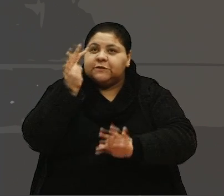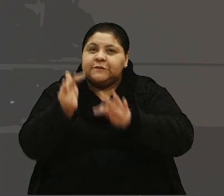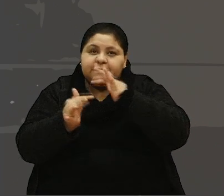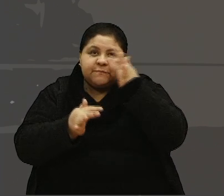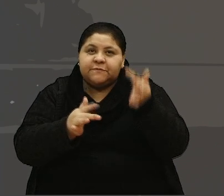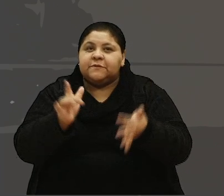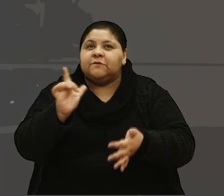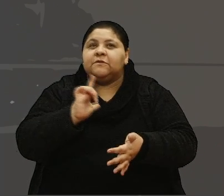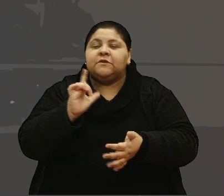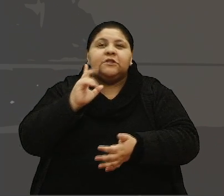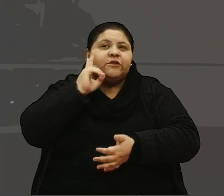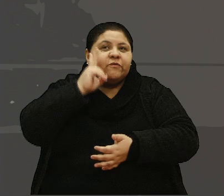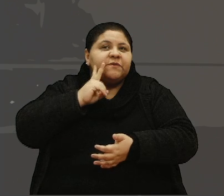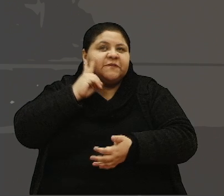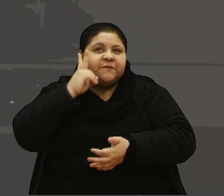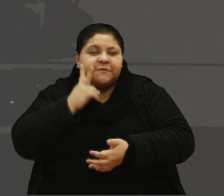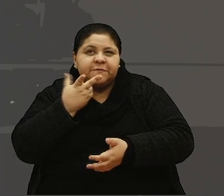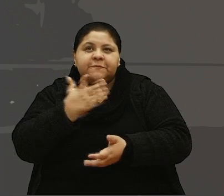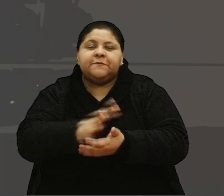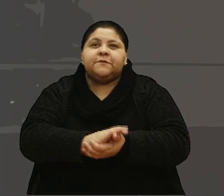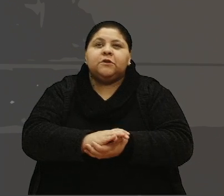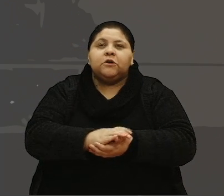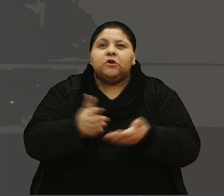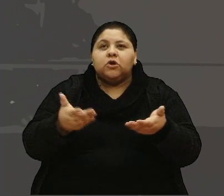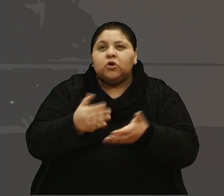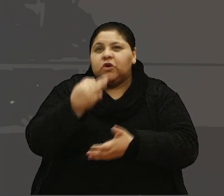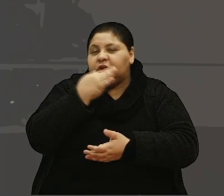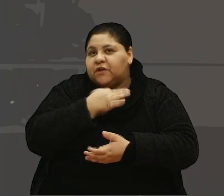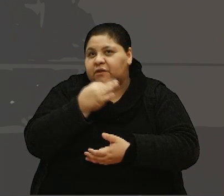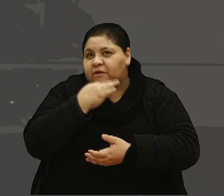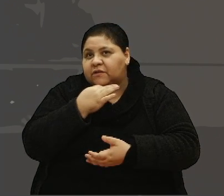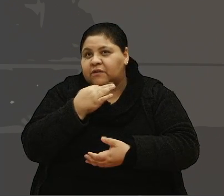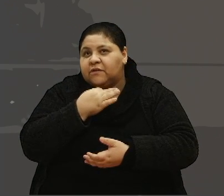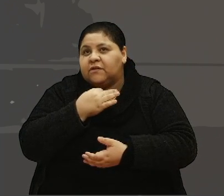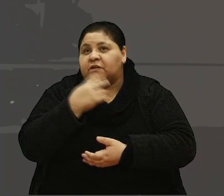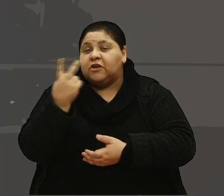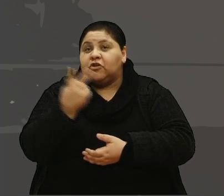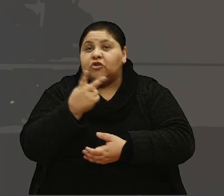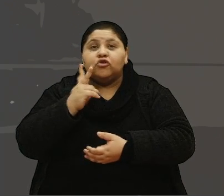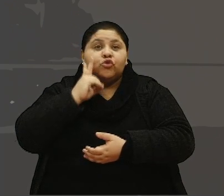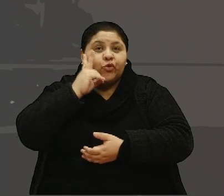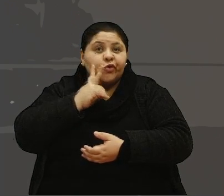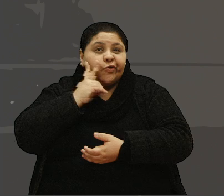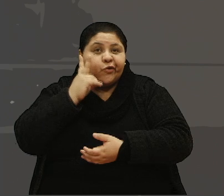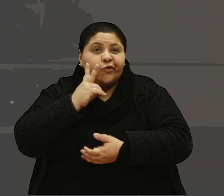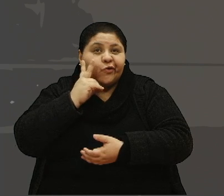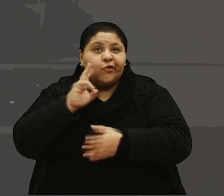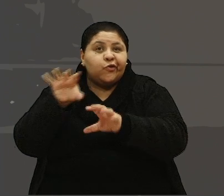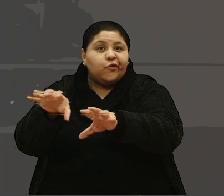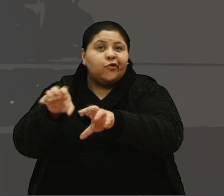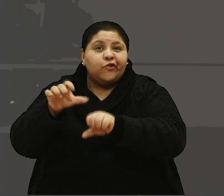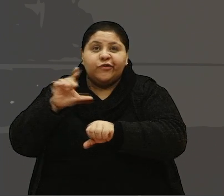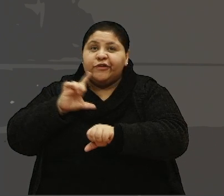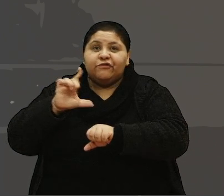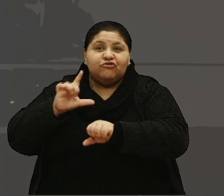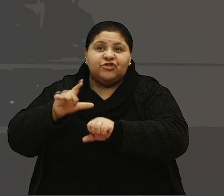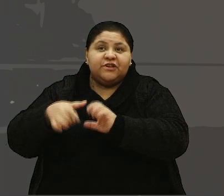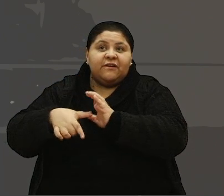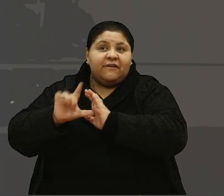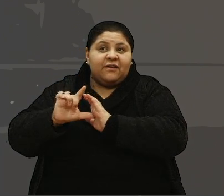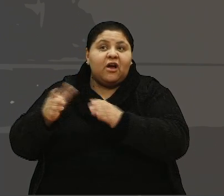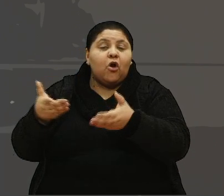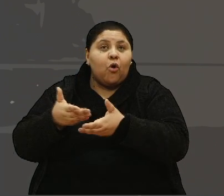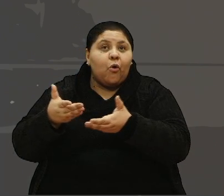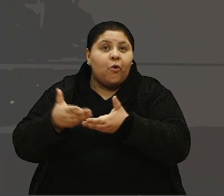vamos ter vinícolas. Hoje, Caxias do Sul já tem 2 vinícolas coloniais, que a gente não tinha nenhuma, e